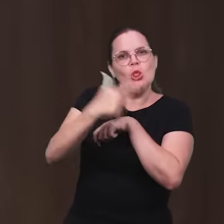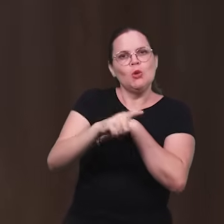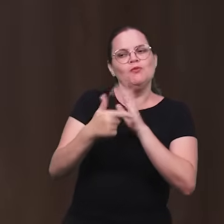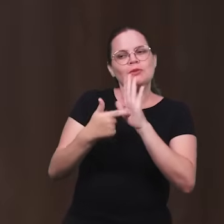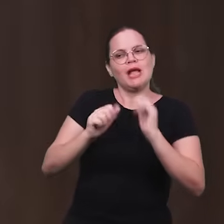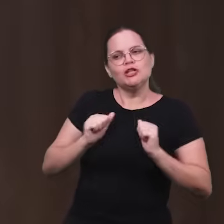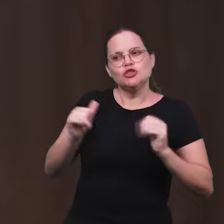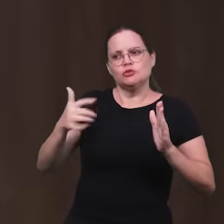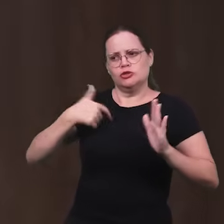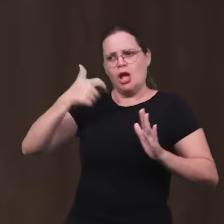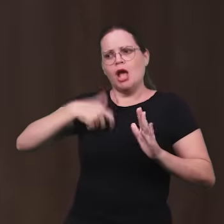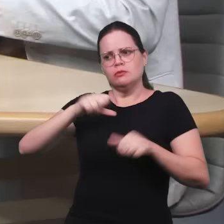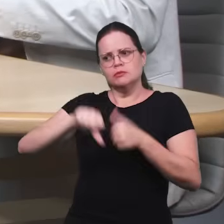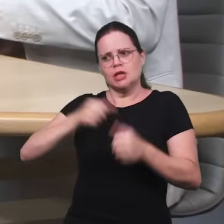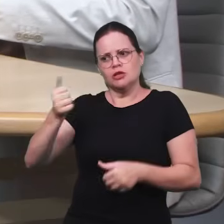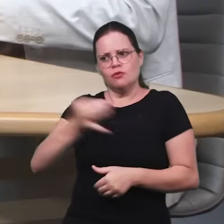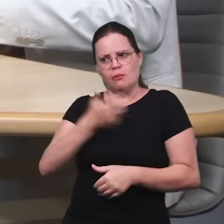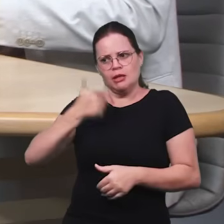é importante.